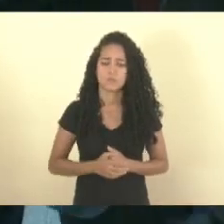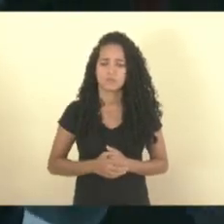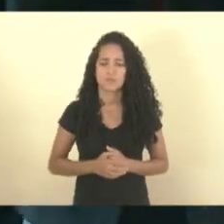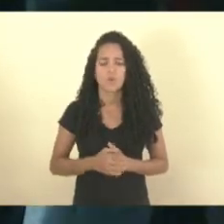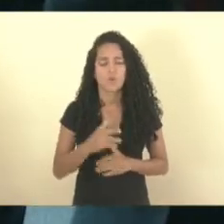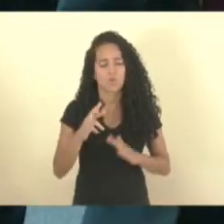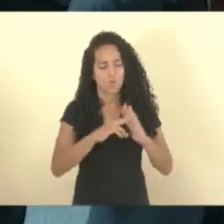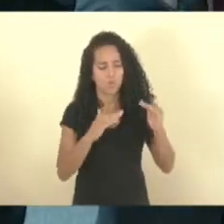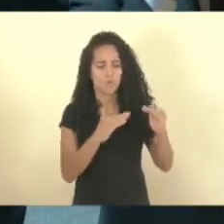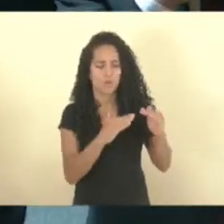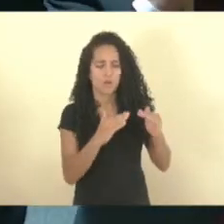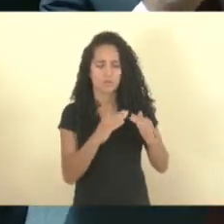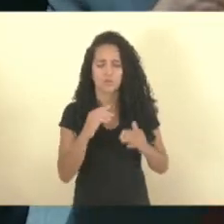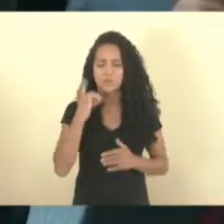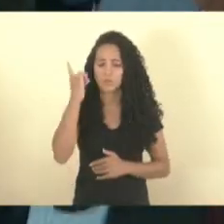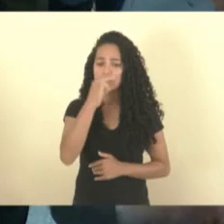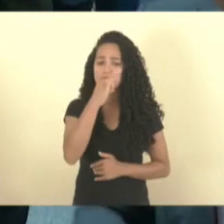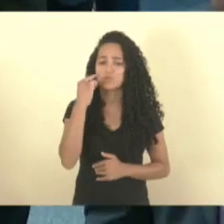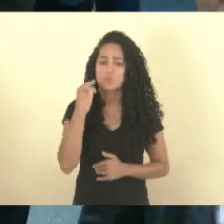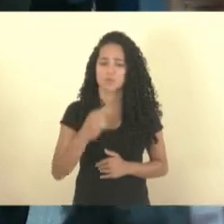Com o relator, deputado Capitão Assunção.